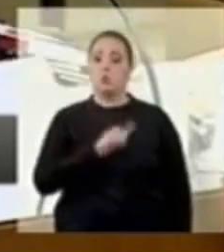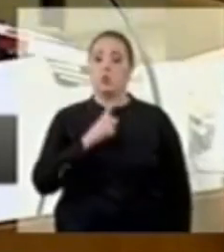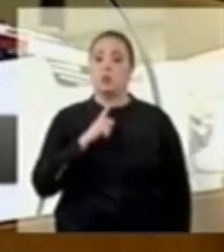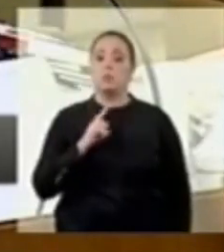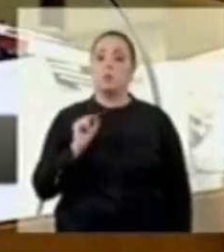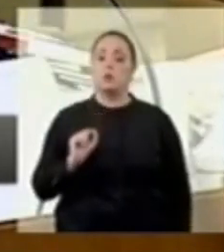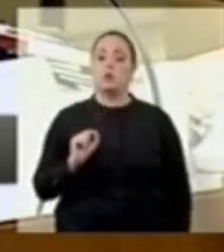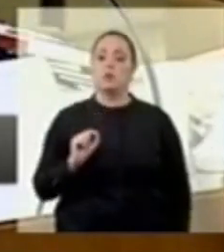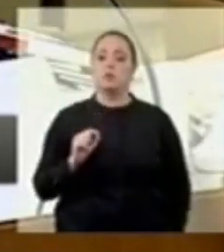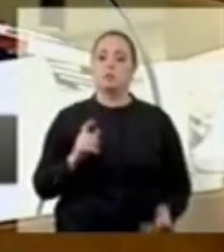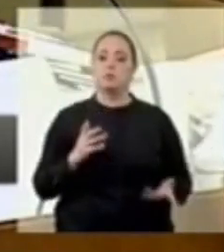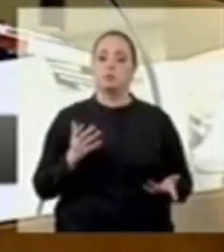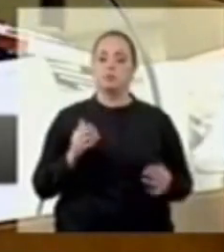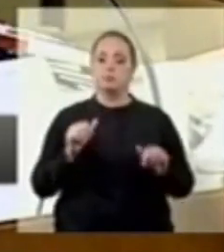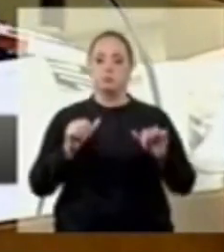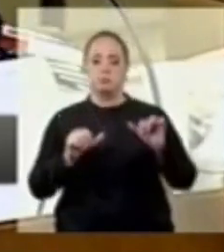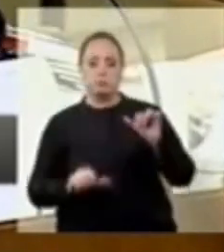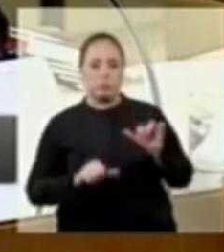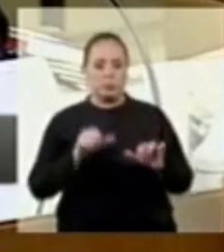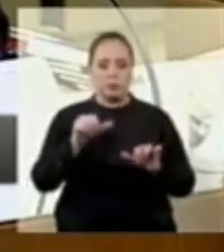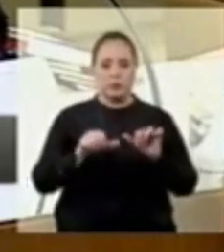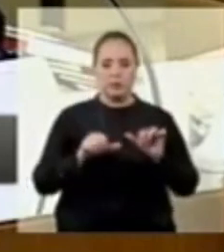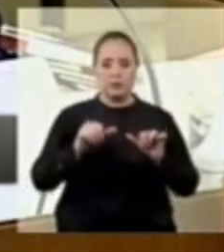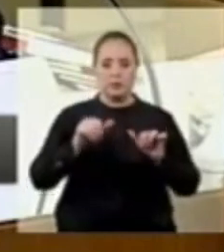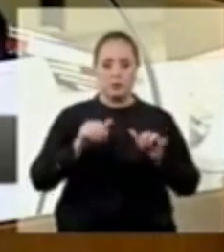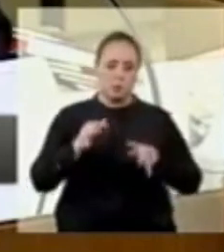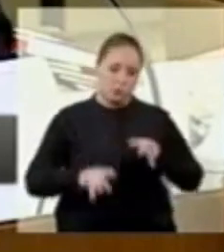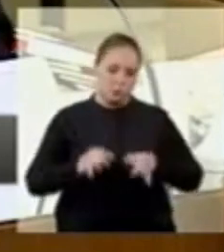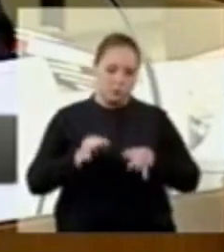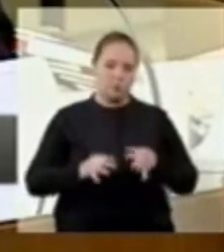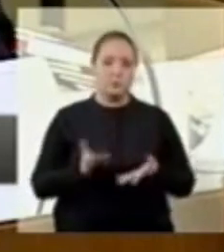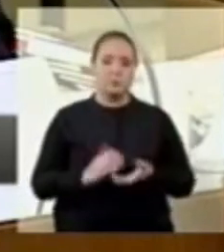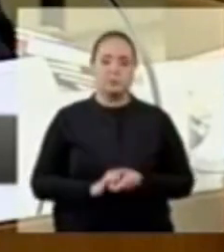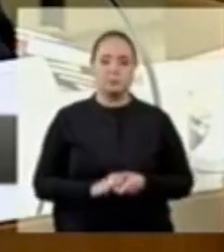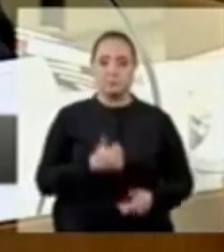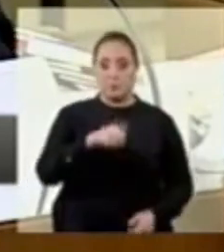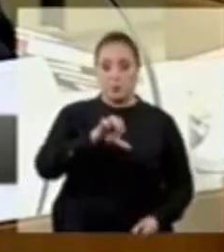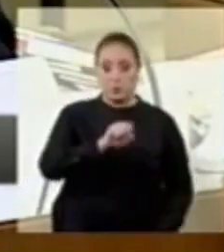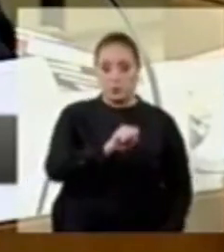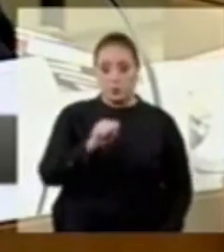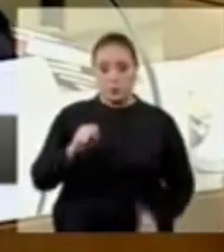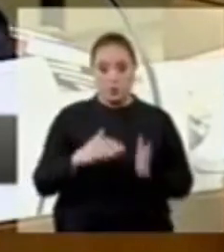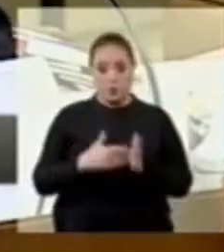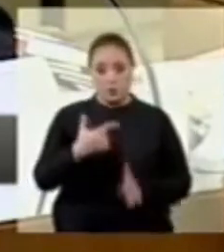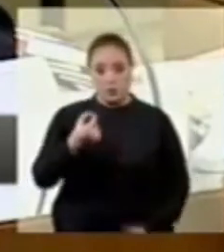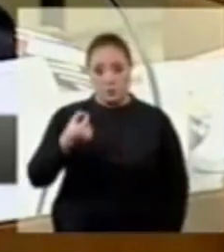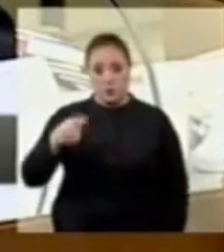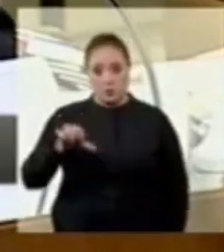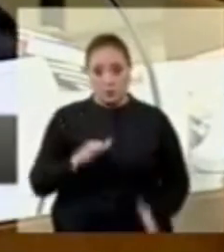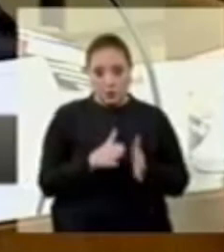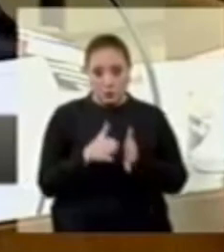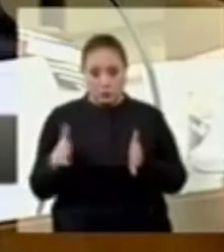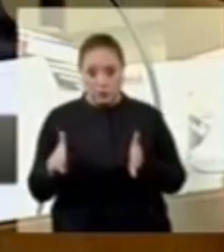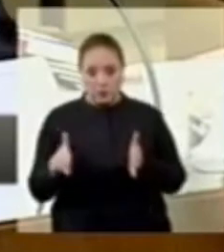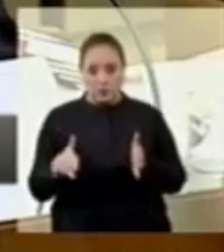oscilação jurisprudencial que ficou conhecida de 1988 e 2009 de 10 de